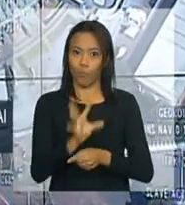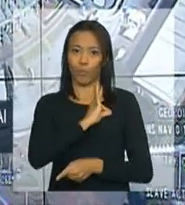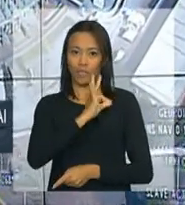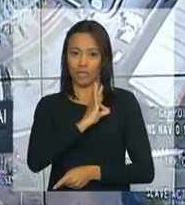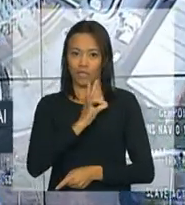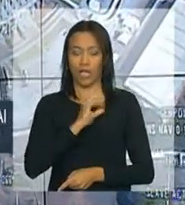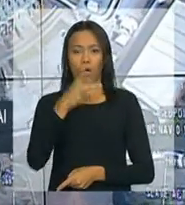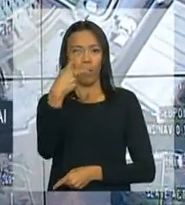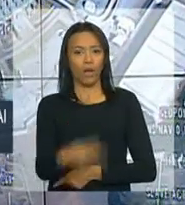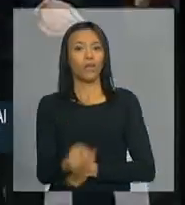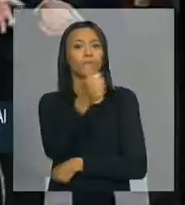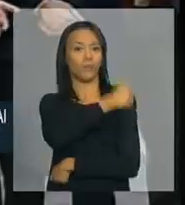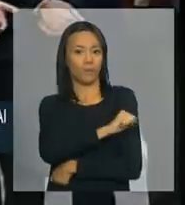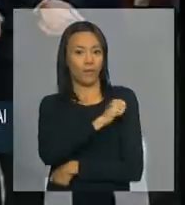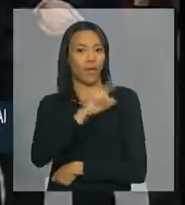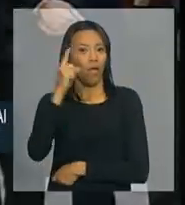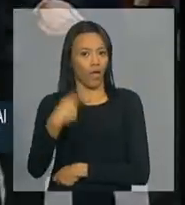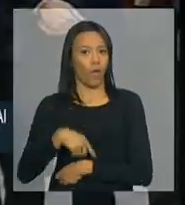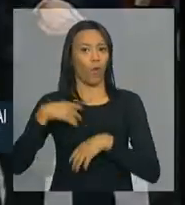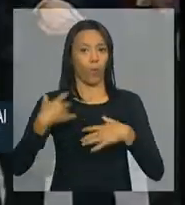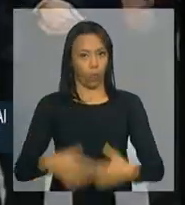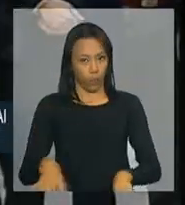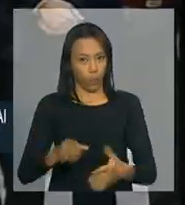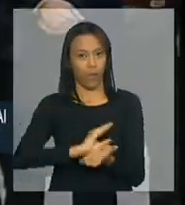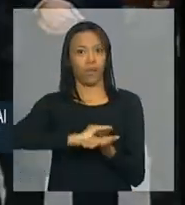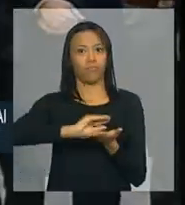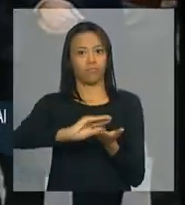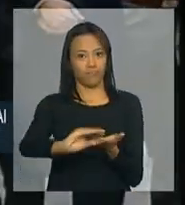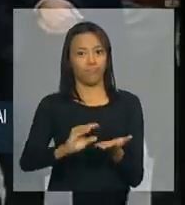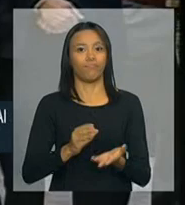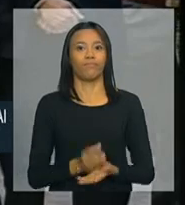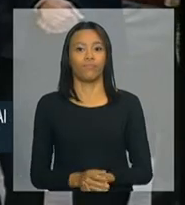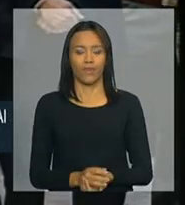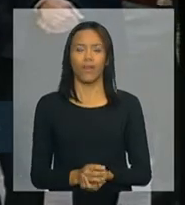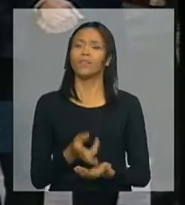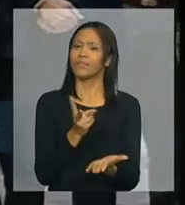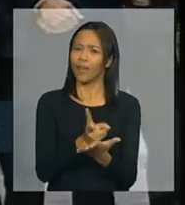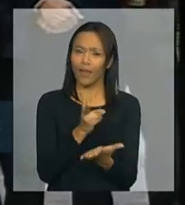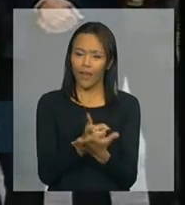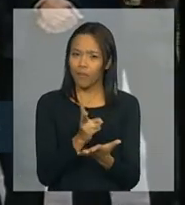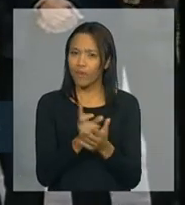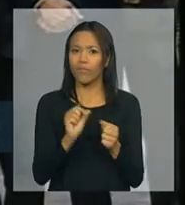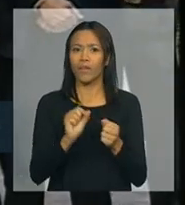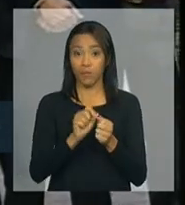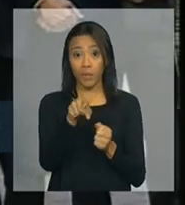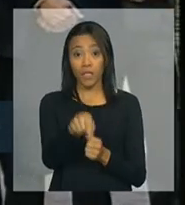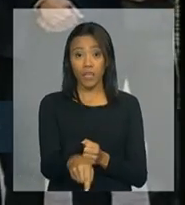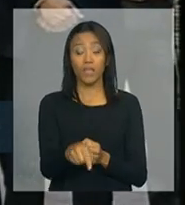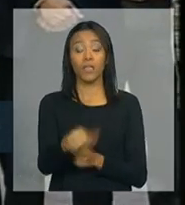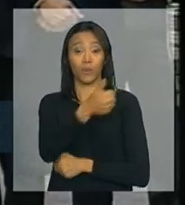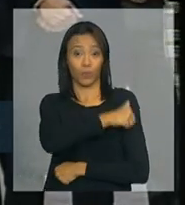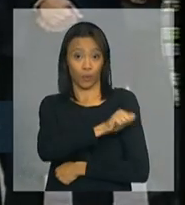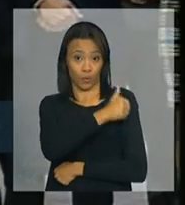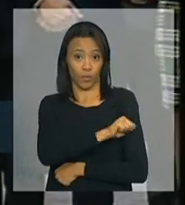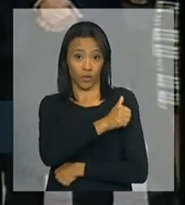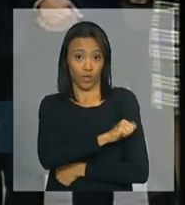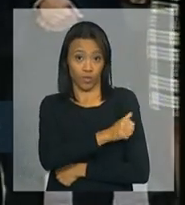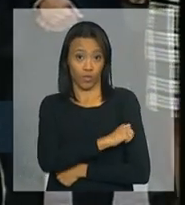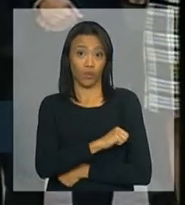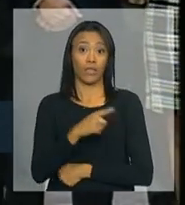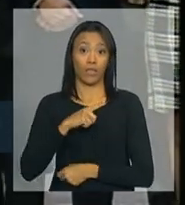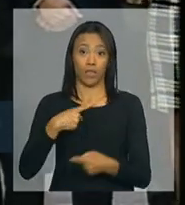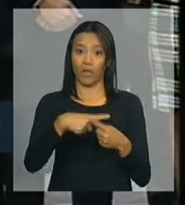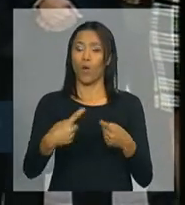de fato, um investimento de fôlego, feito, como sempre, tudo aqui no Rio de Janeiro, a quatro mãos, entre